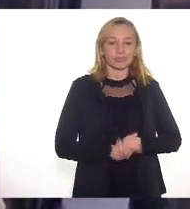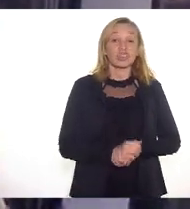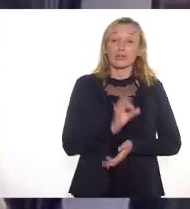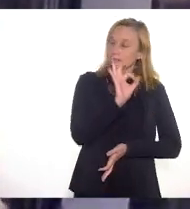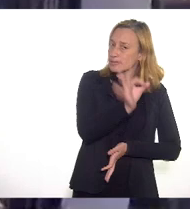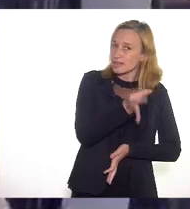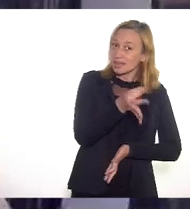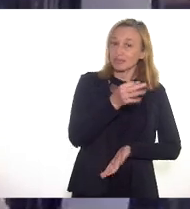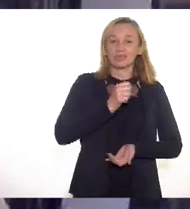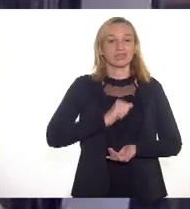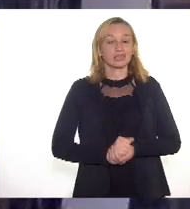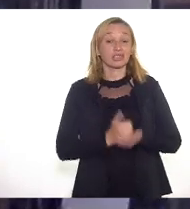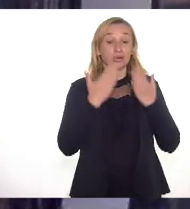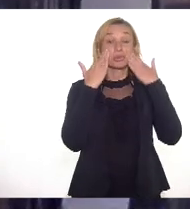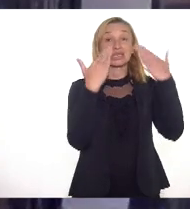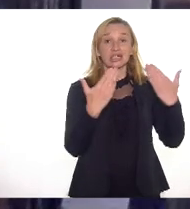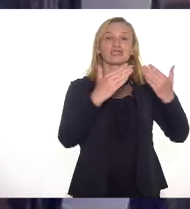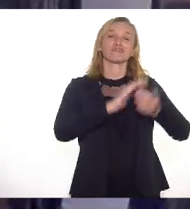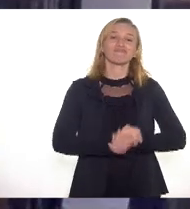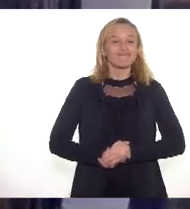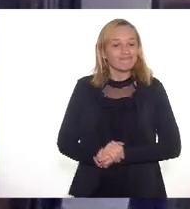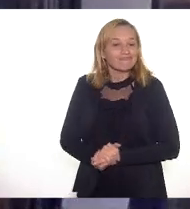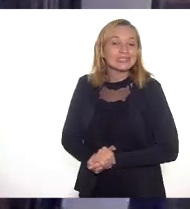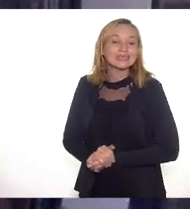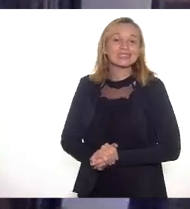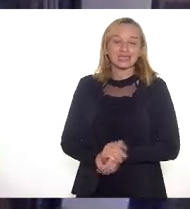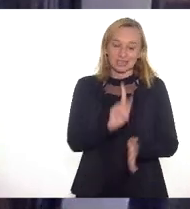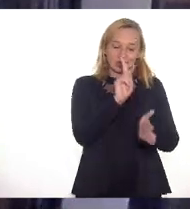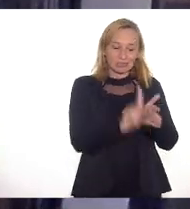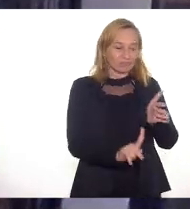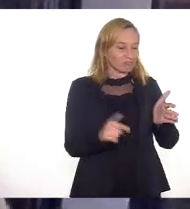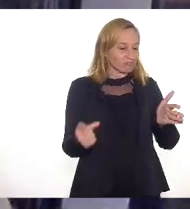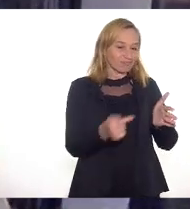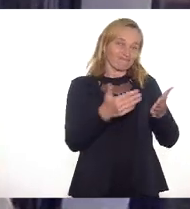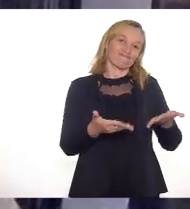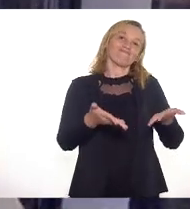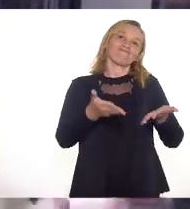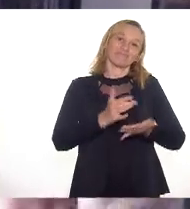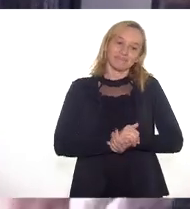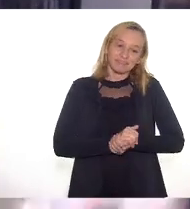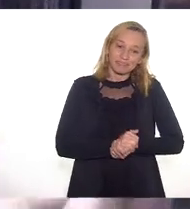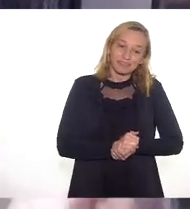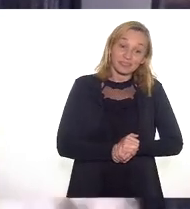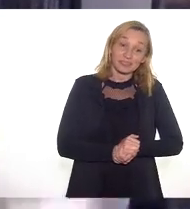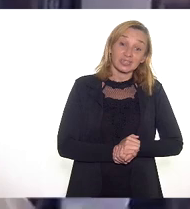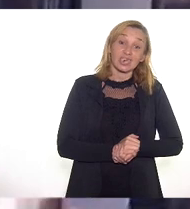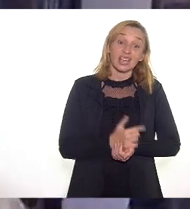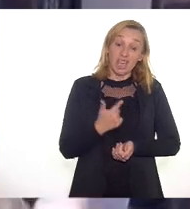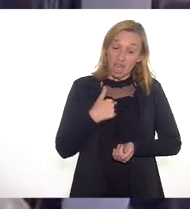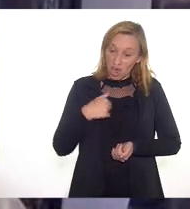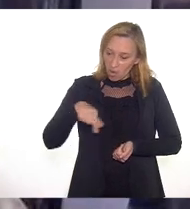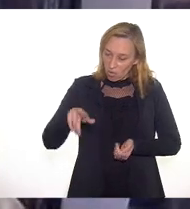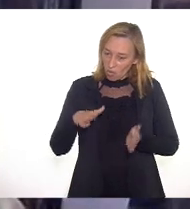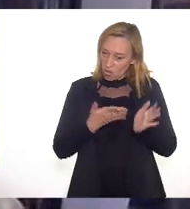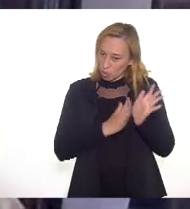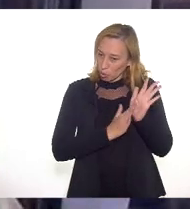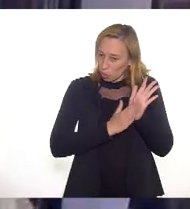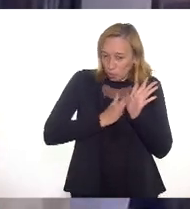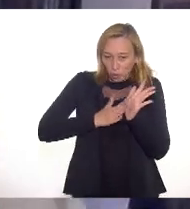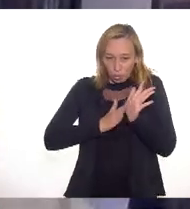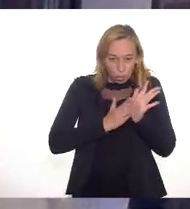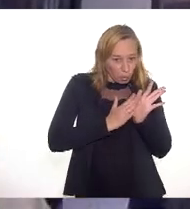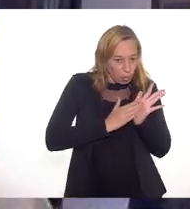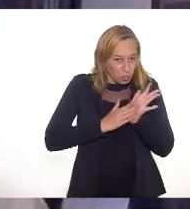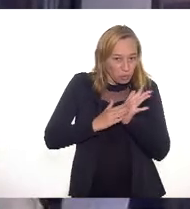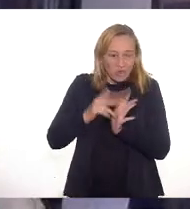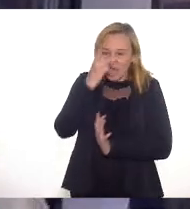exatamente por ter apresentado esse projeto, né? Olha, eu sou frequentador de roda de samba e